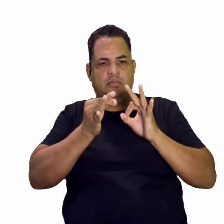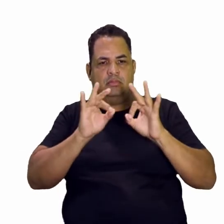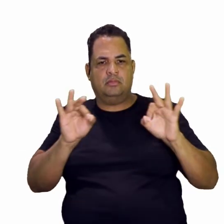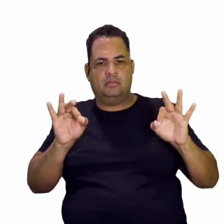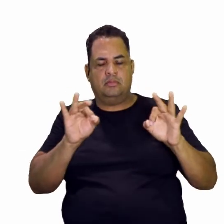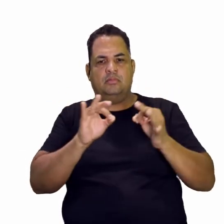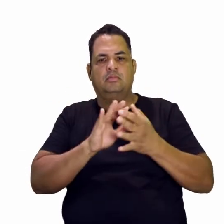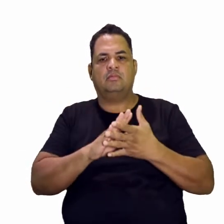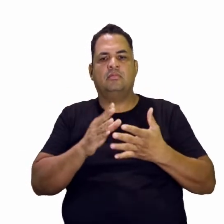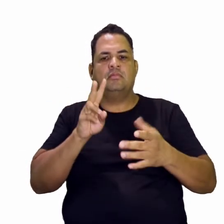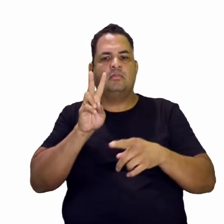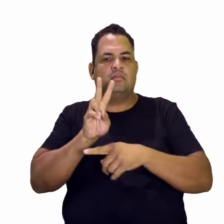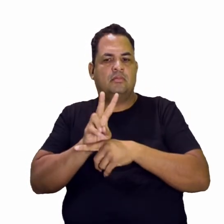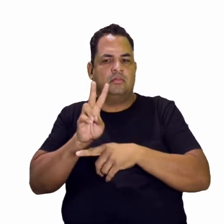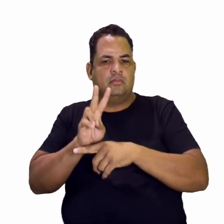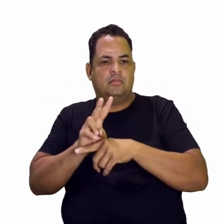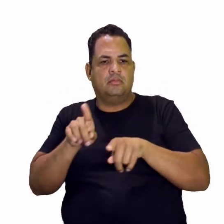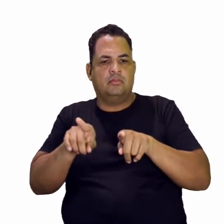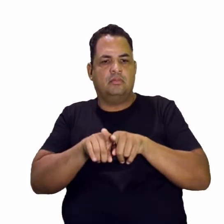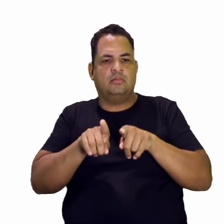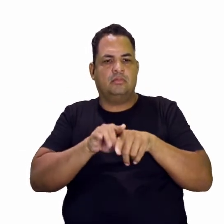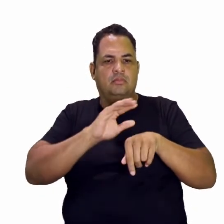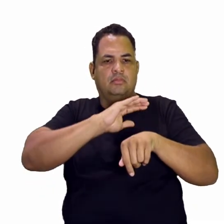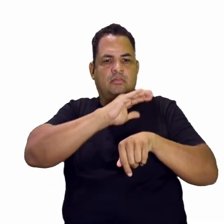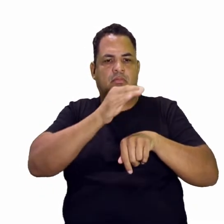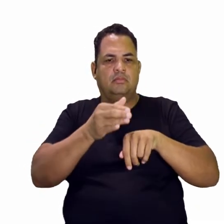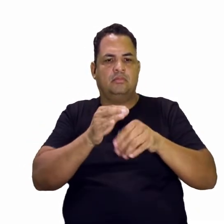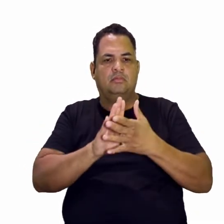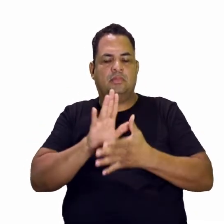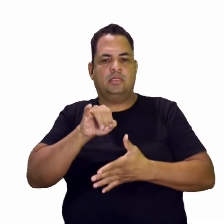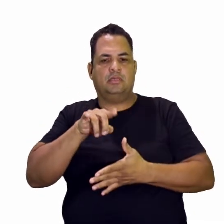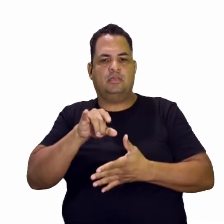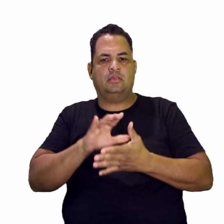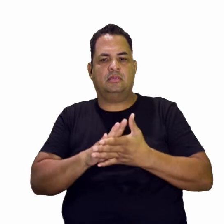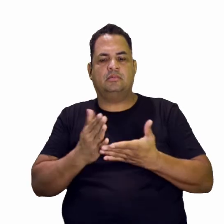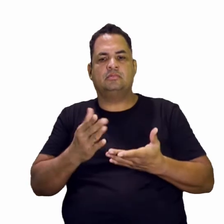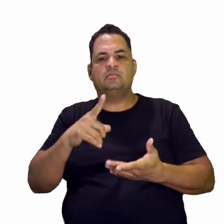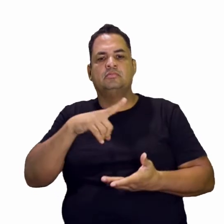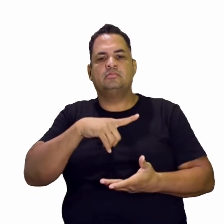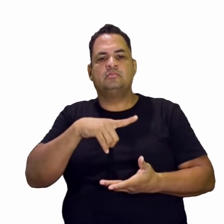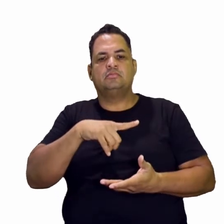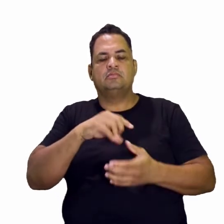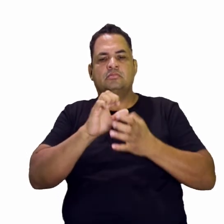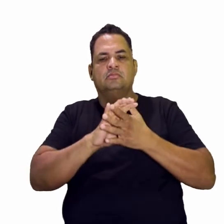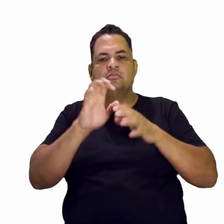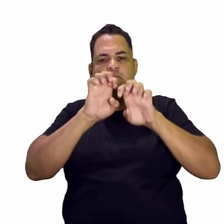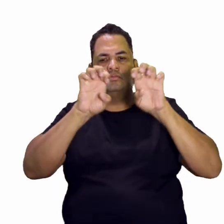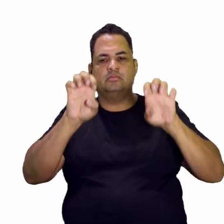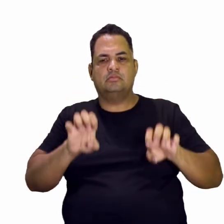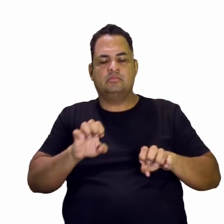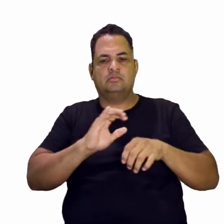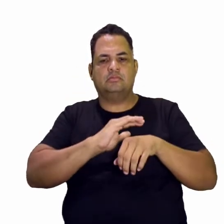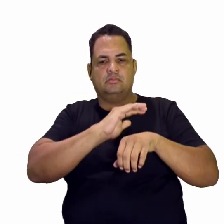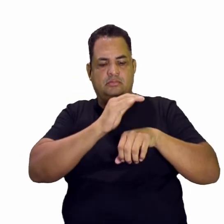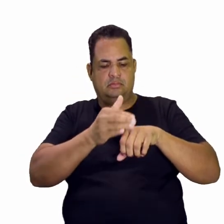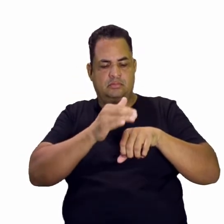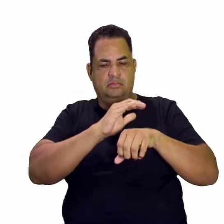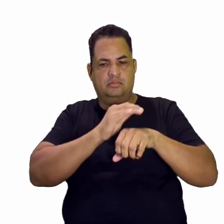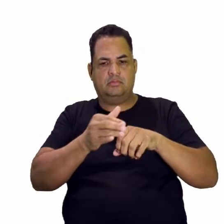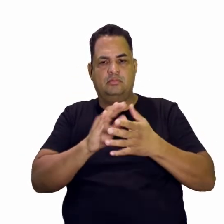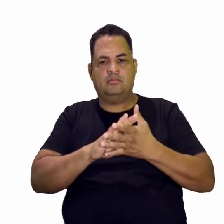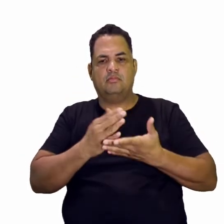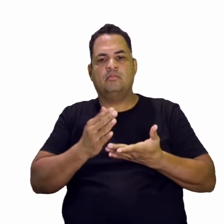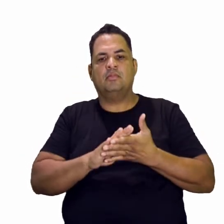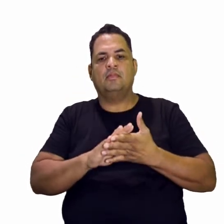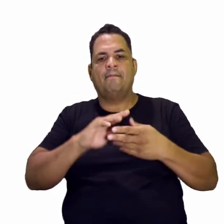externa proteica ou ainda por carapaças minerais. Então, você pode ter uma estrutura a mais de proteína